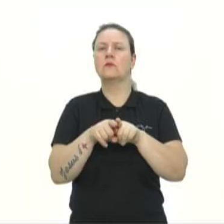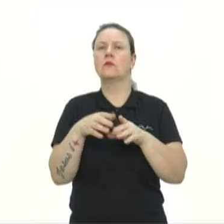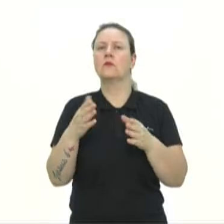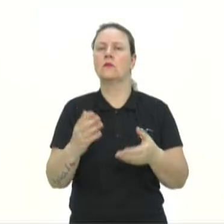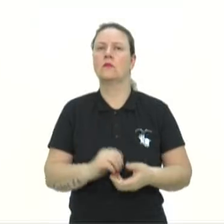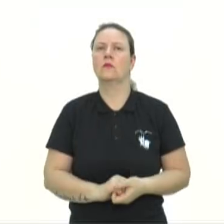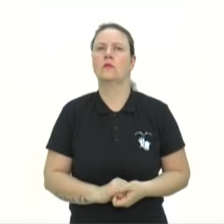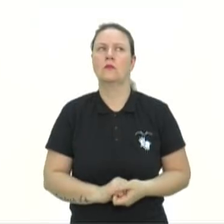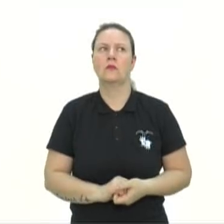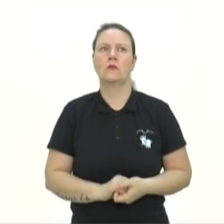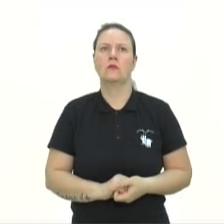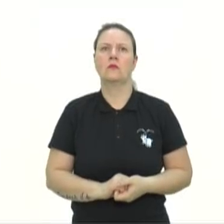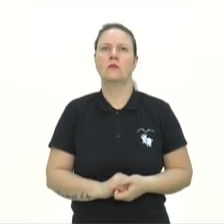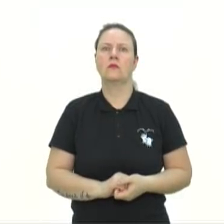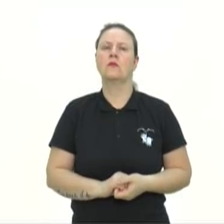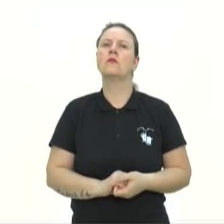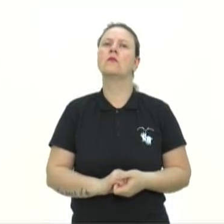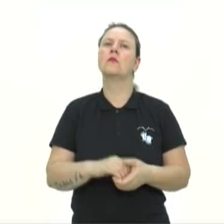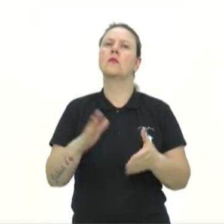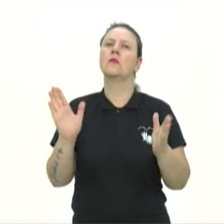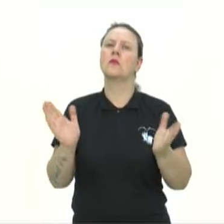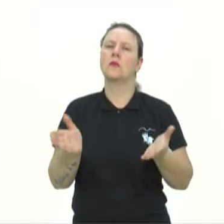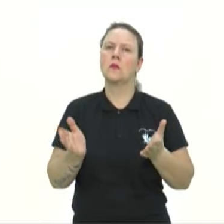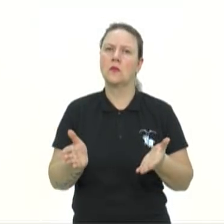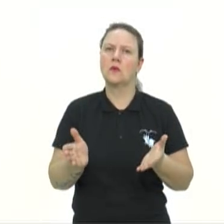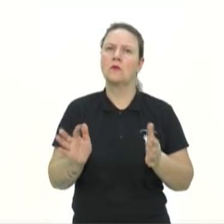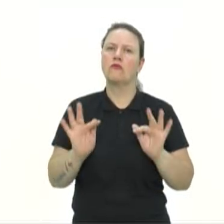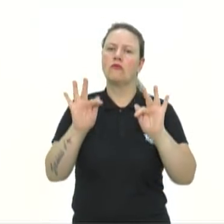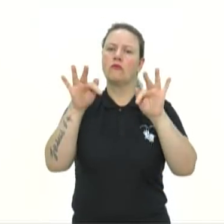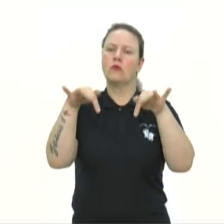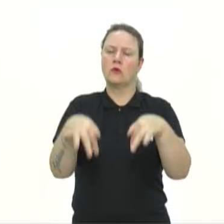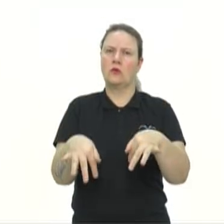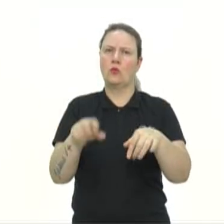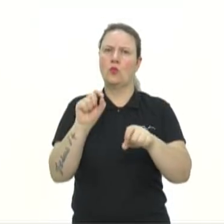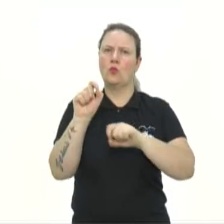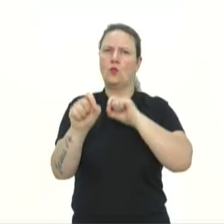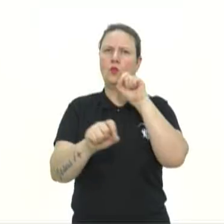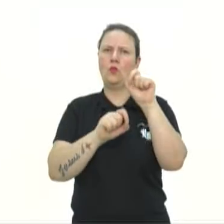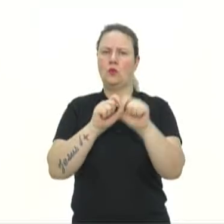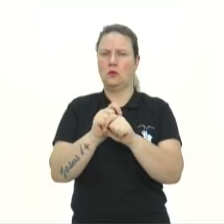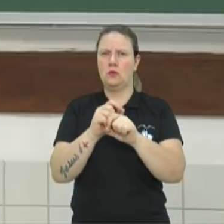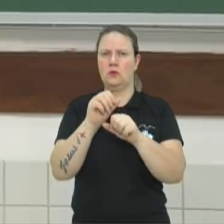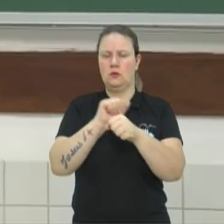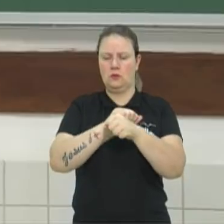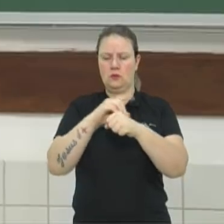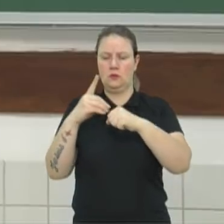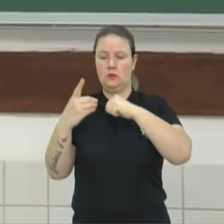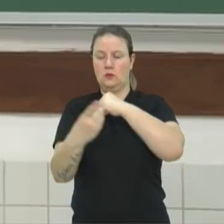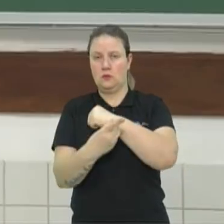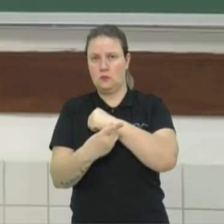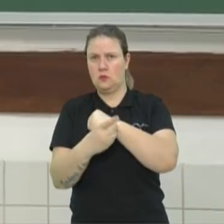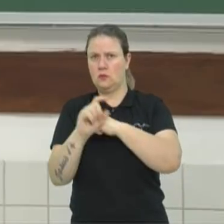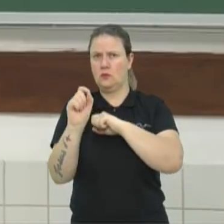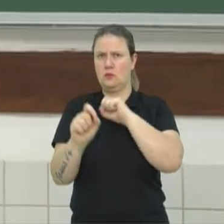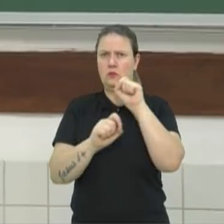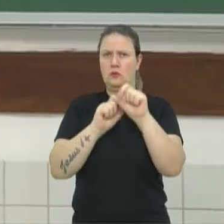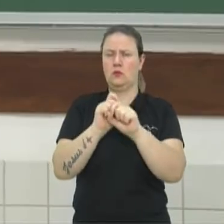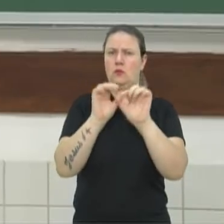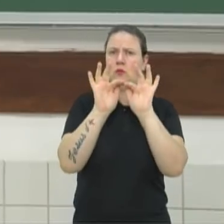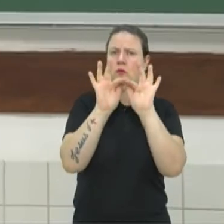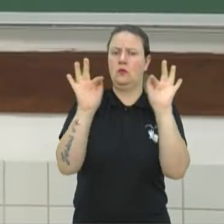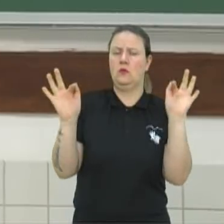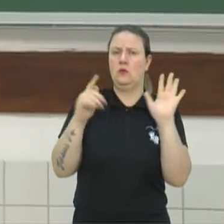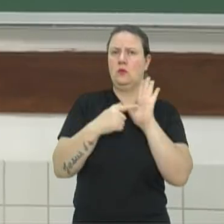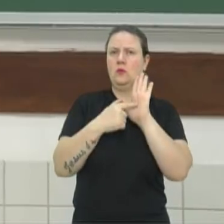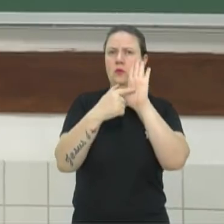orações, oração subordinada final, adverbiais finais. Essas orações finais são aquelas que